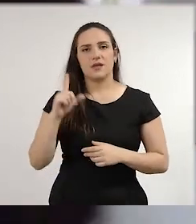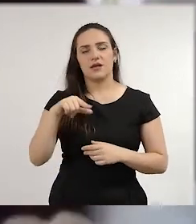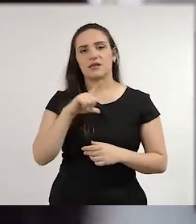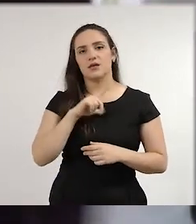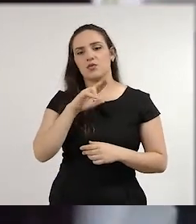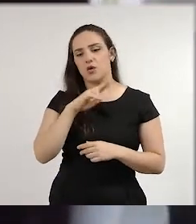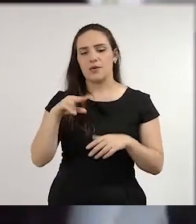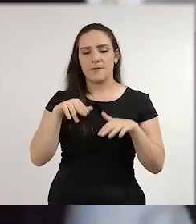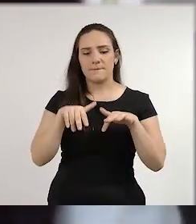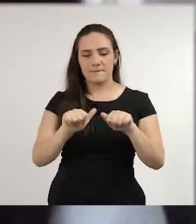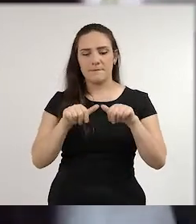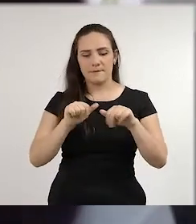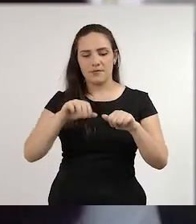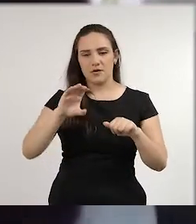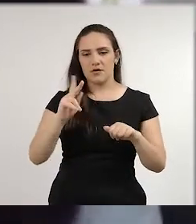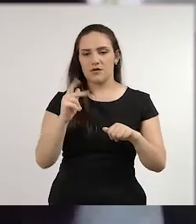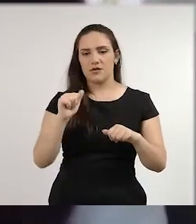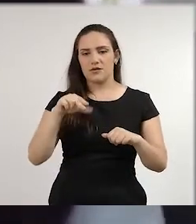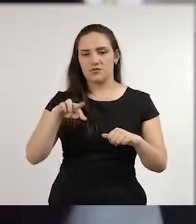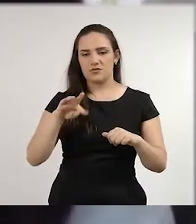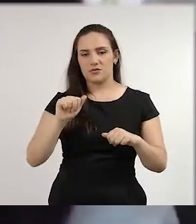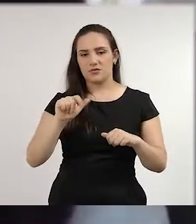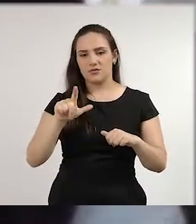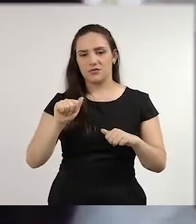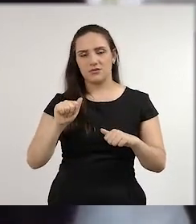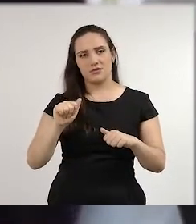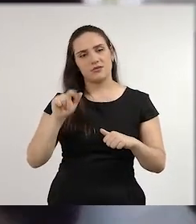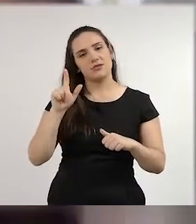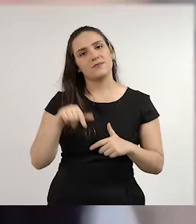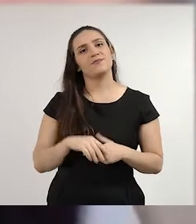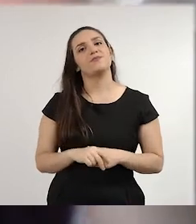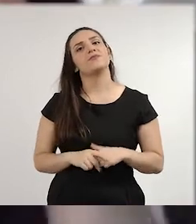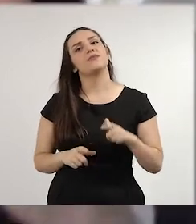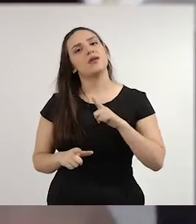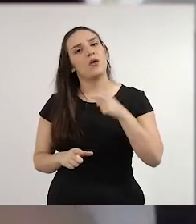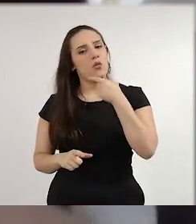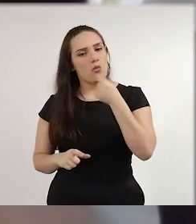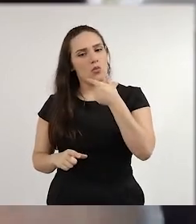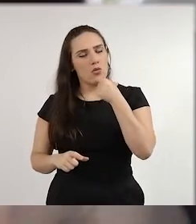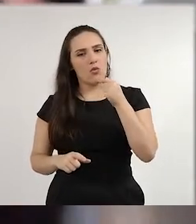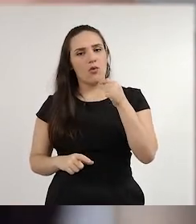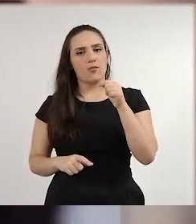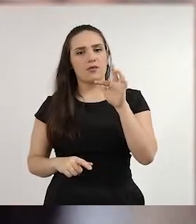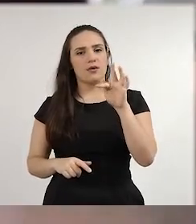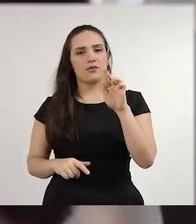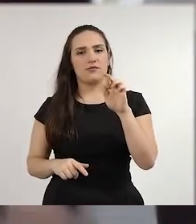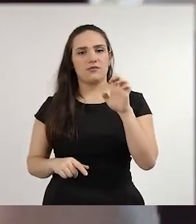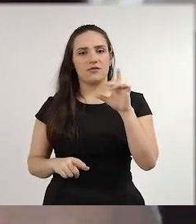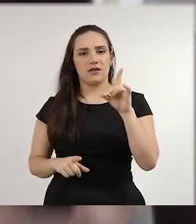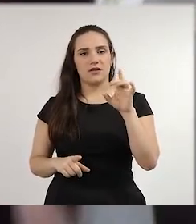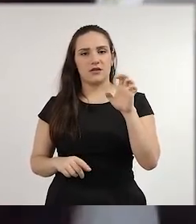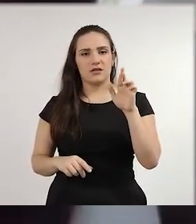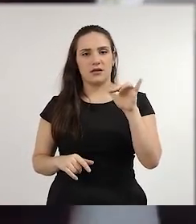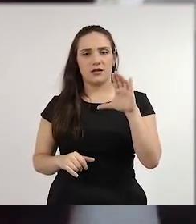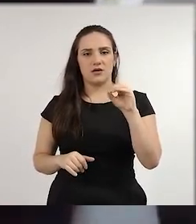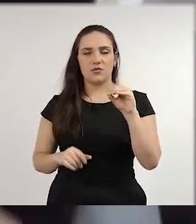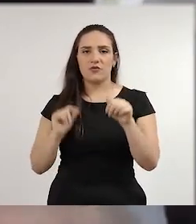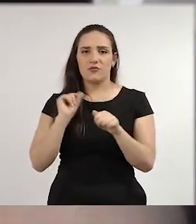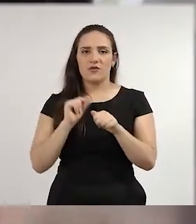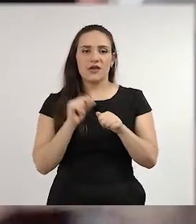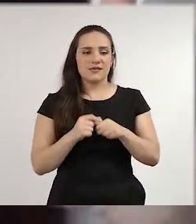de Chantala. O Dr. Frederic Leboyer, que fez o parto no escuro, o parto